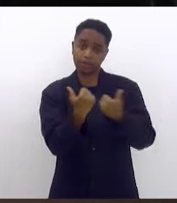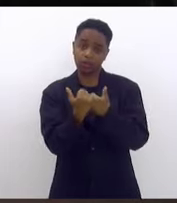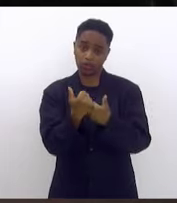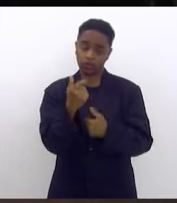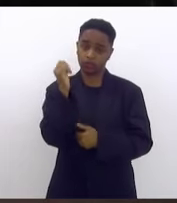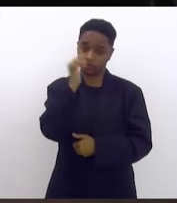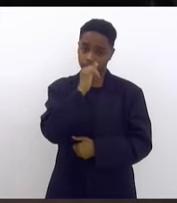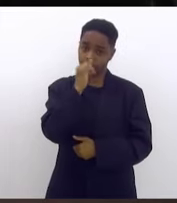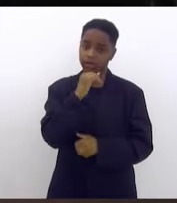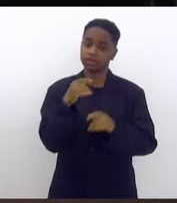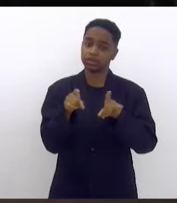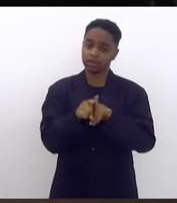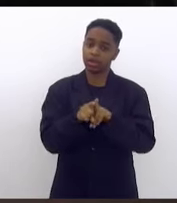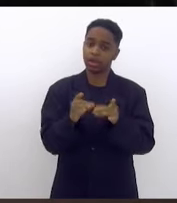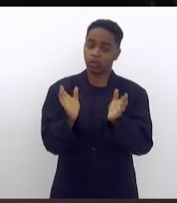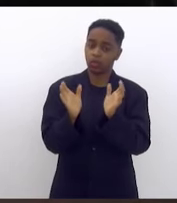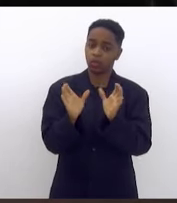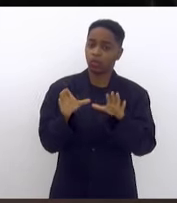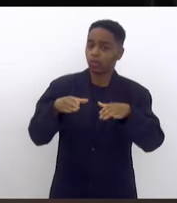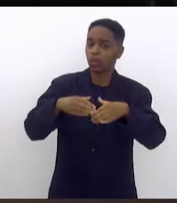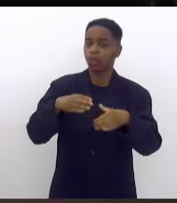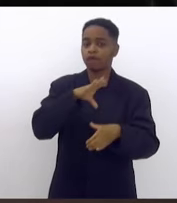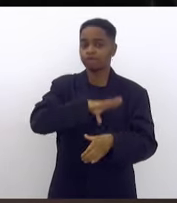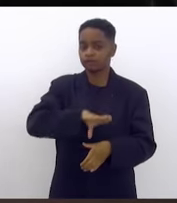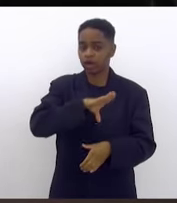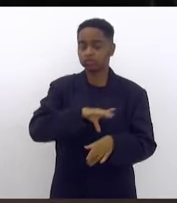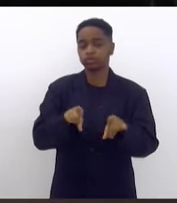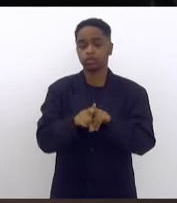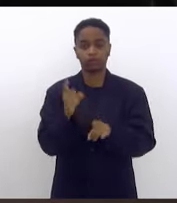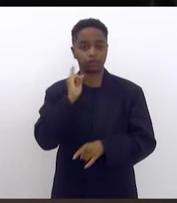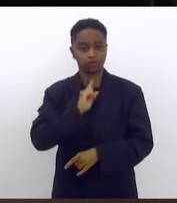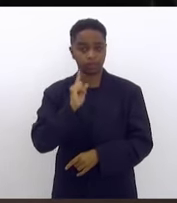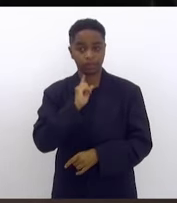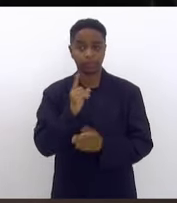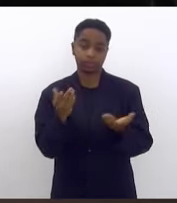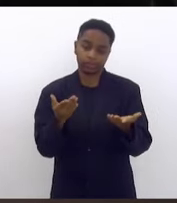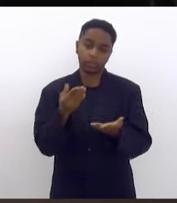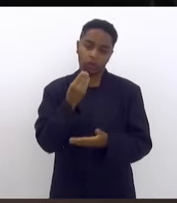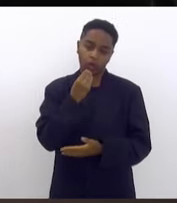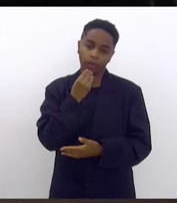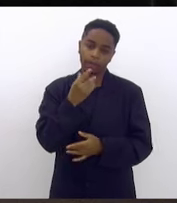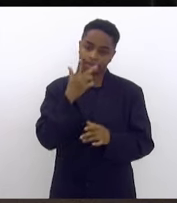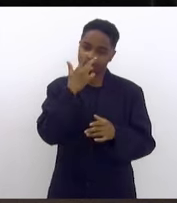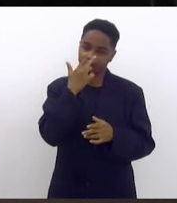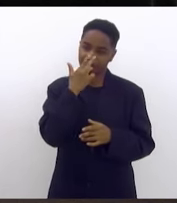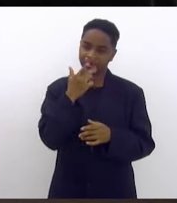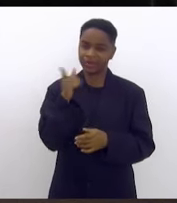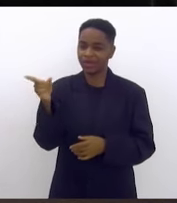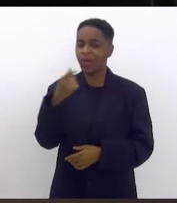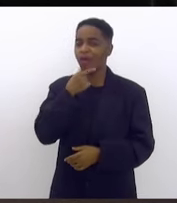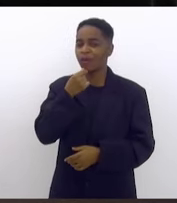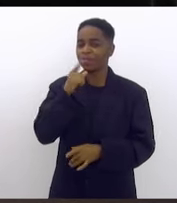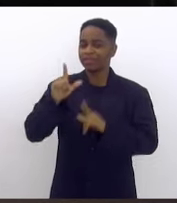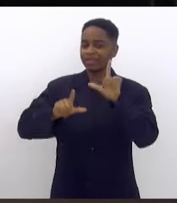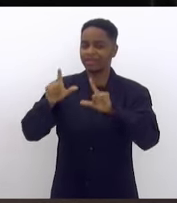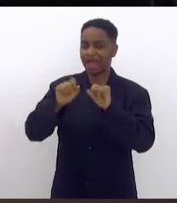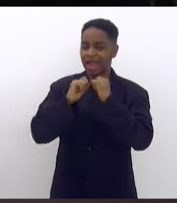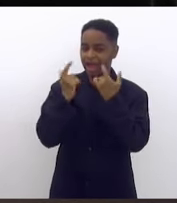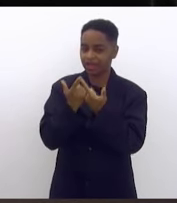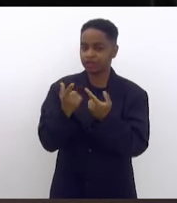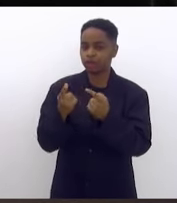Fluminense. Teve vascaíno que torceu, muitos flamenguistas. Agora, é claro, parece que o rapaz da TV Alerge votou contra o meu